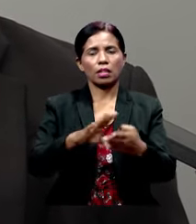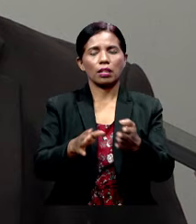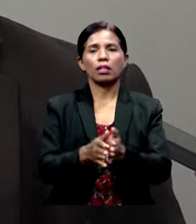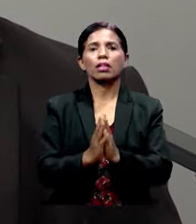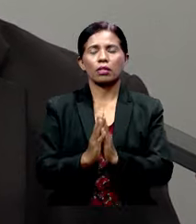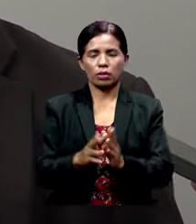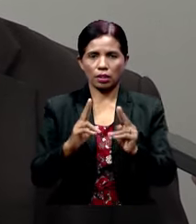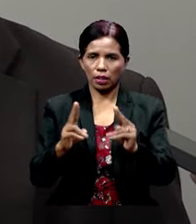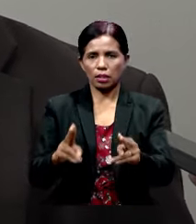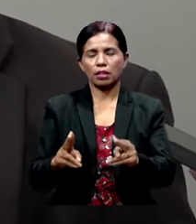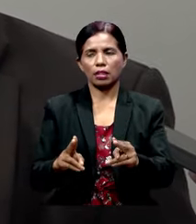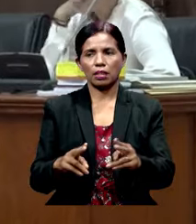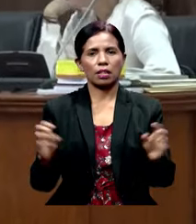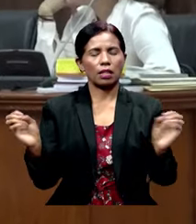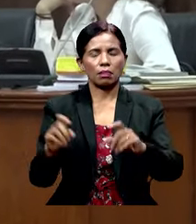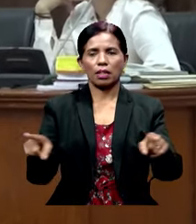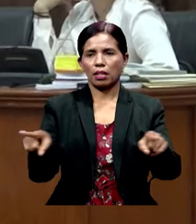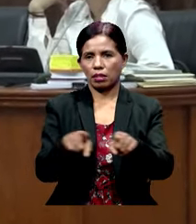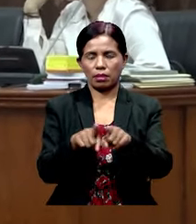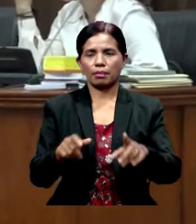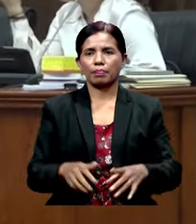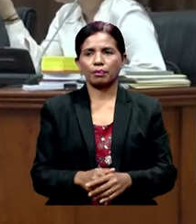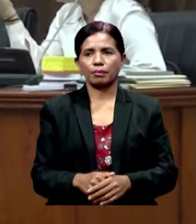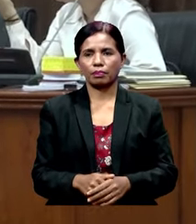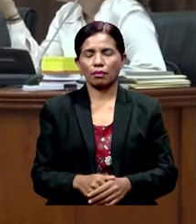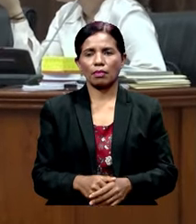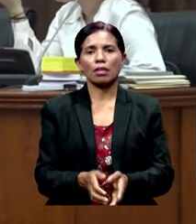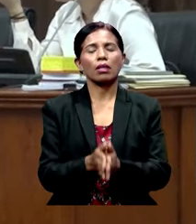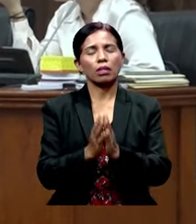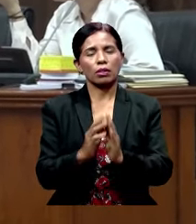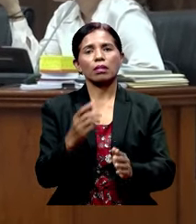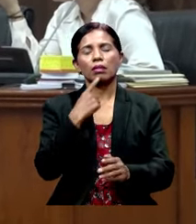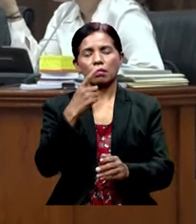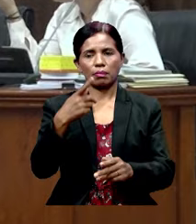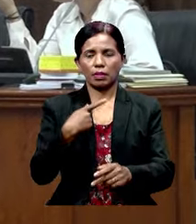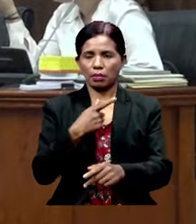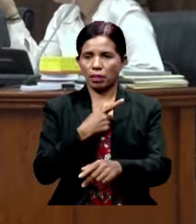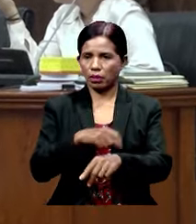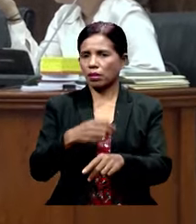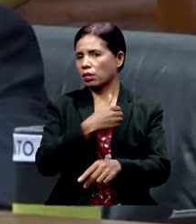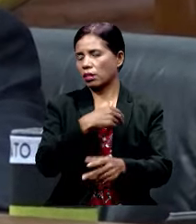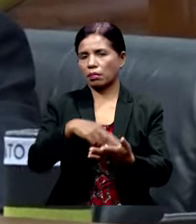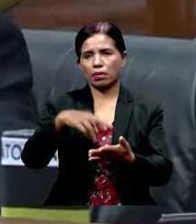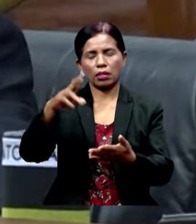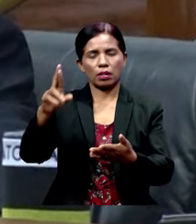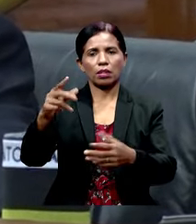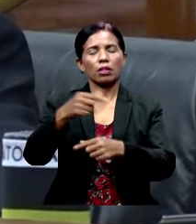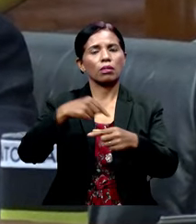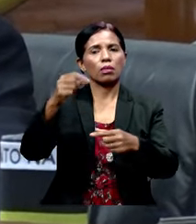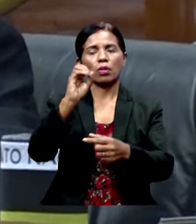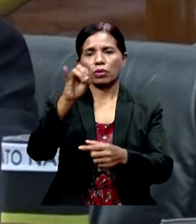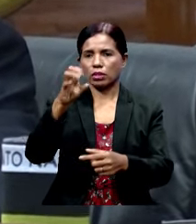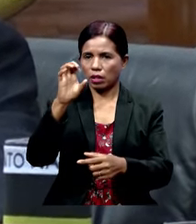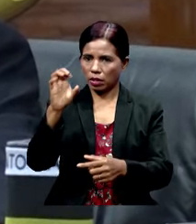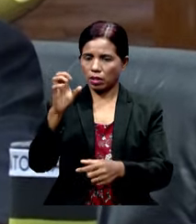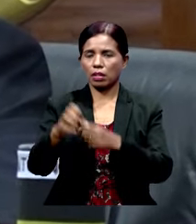urgensia ne label justifica. Adiar itu esclarece bem o Parlamento Nacional se dá a prova final do global orçamento geral do